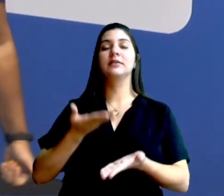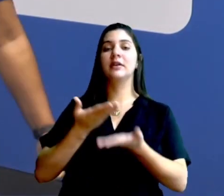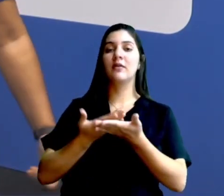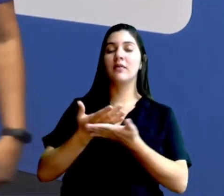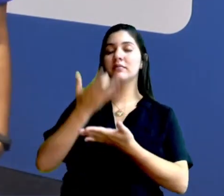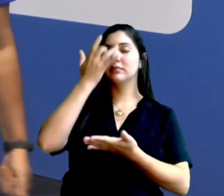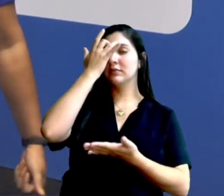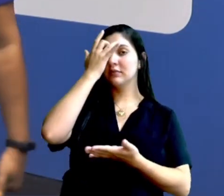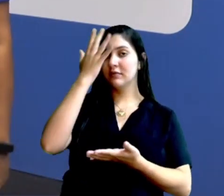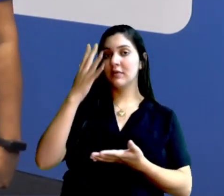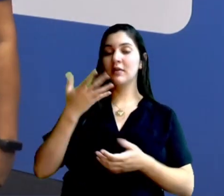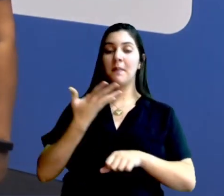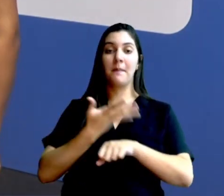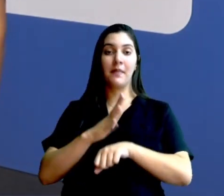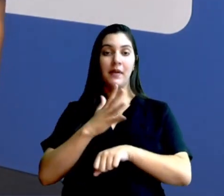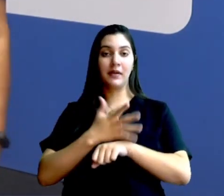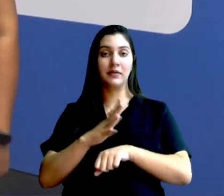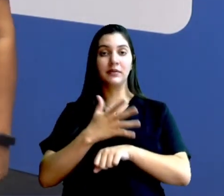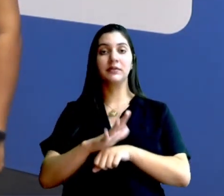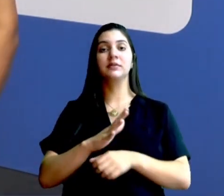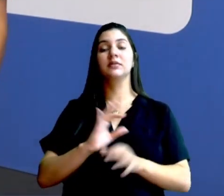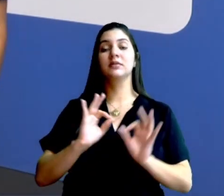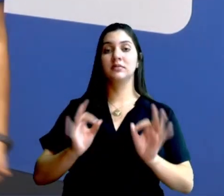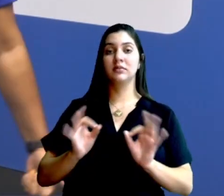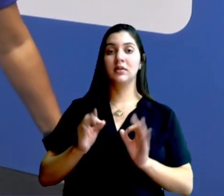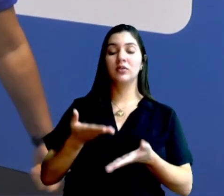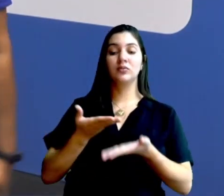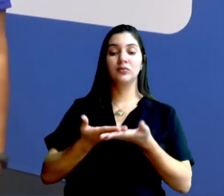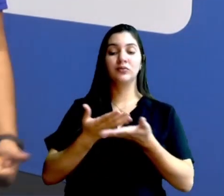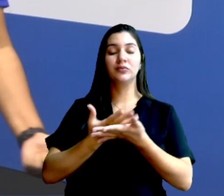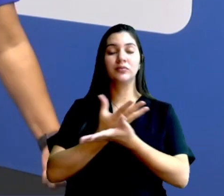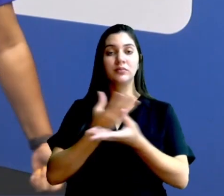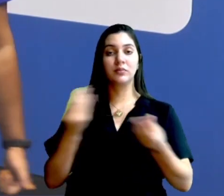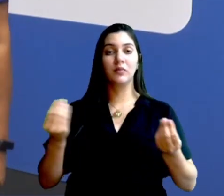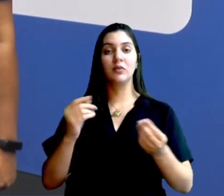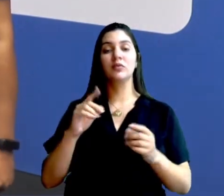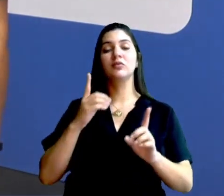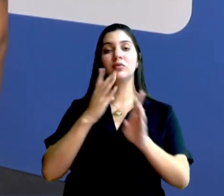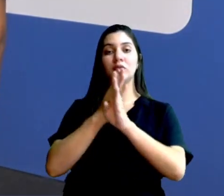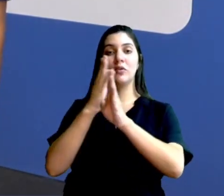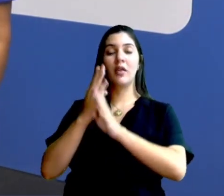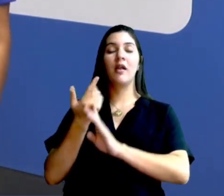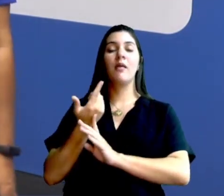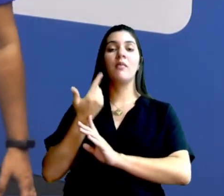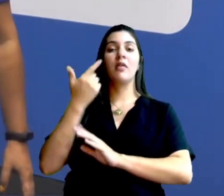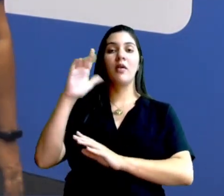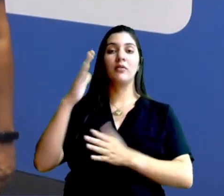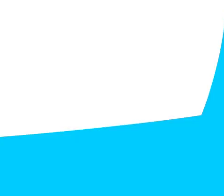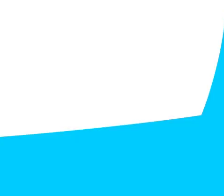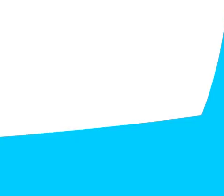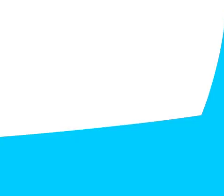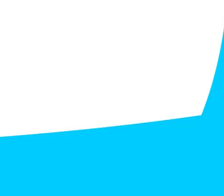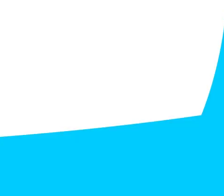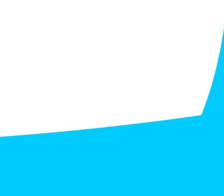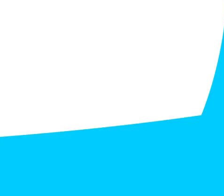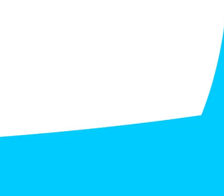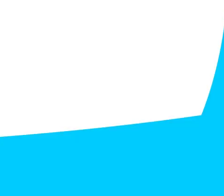aula fácil, pratiquem, certo? E estudem muito e nos encontramos na próxima. Tchau!